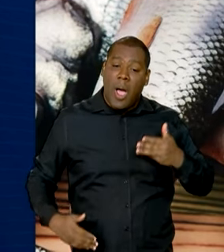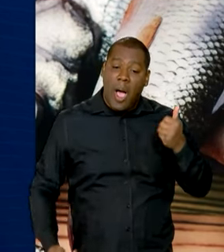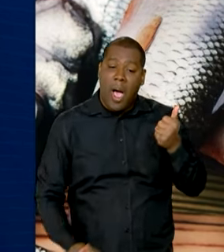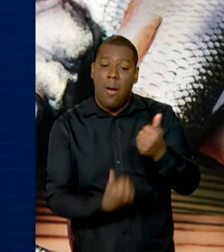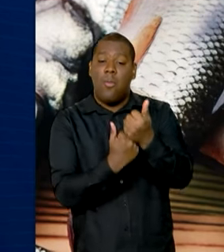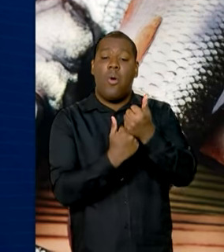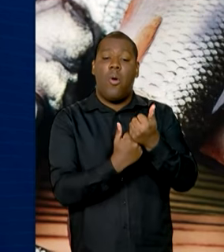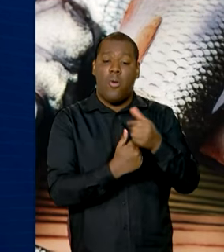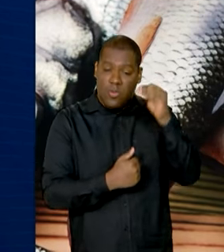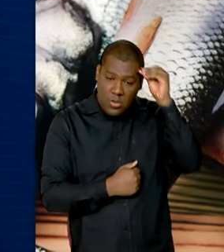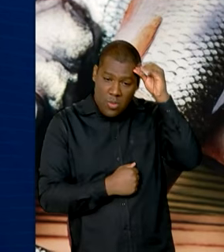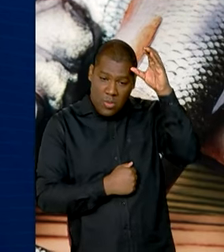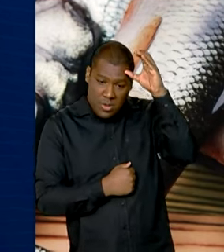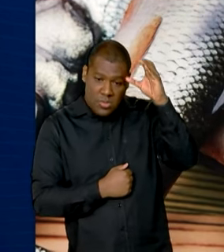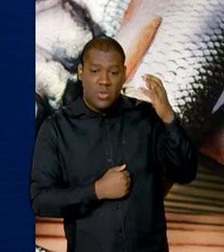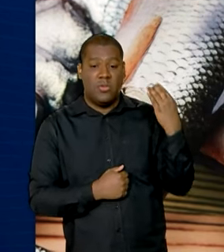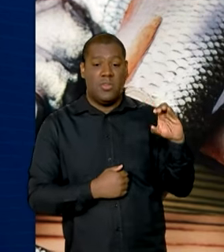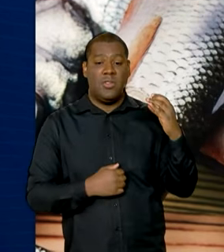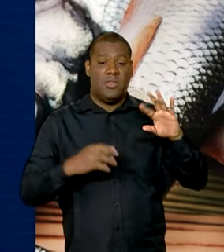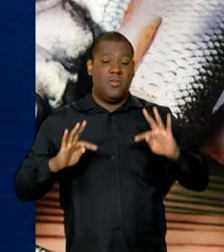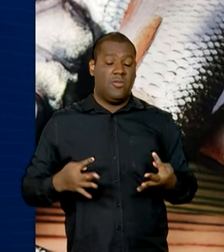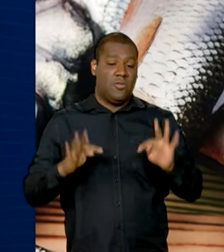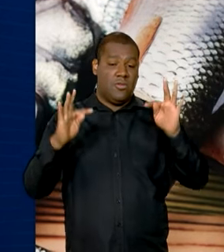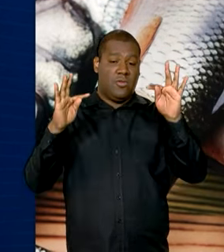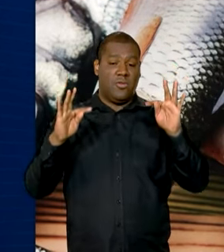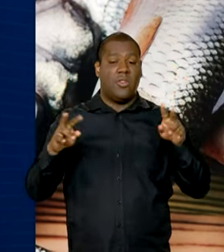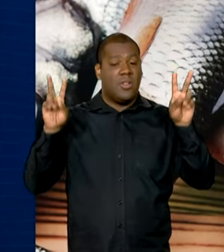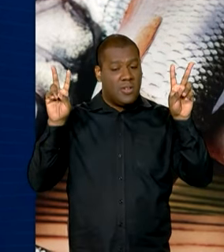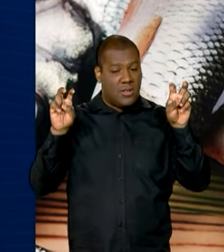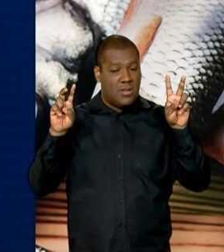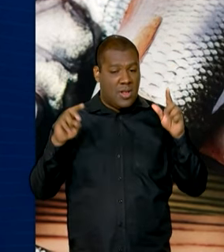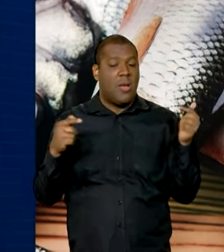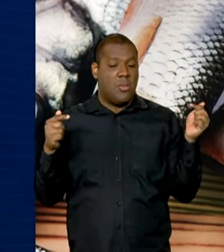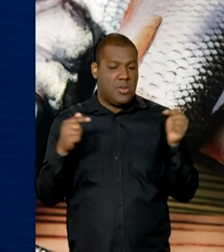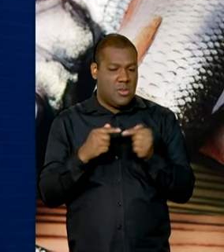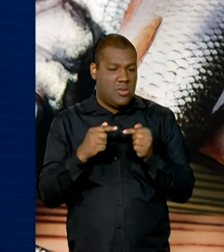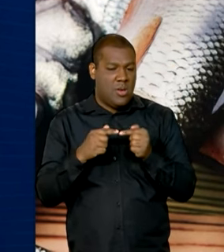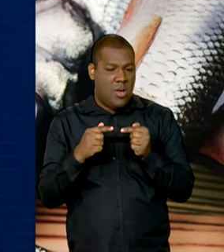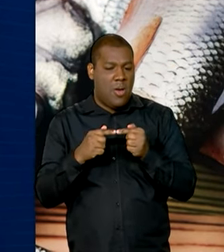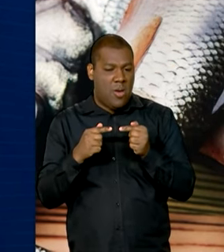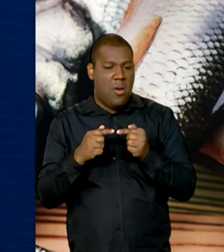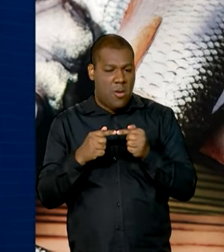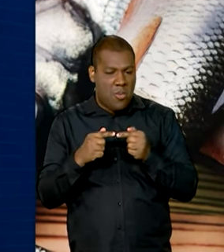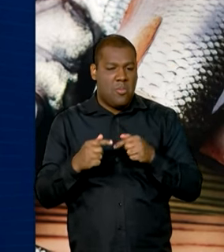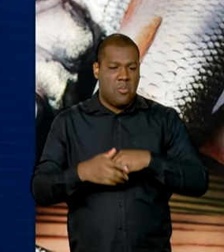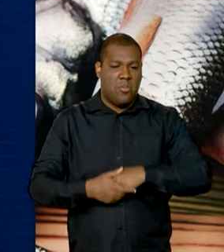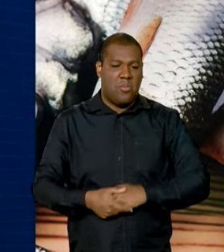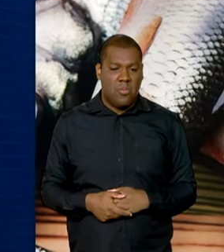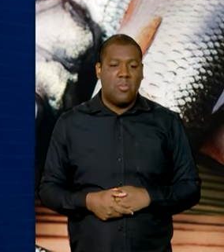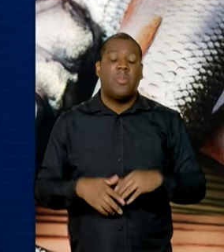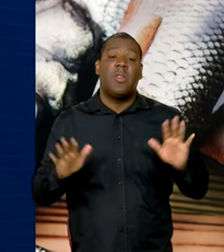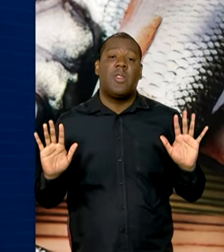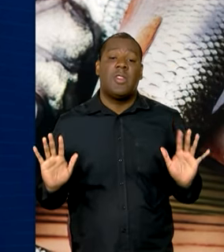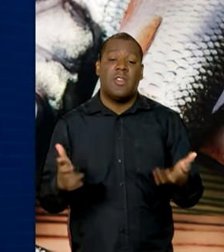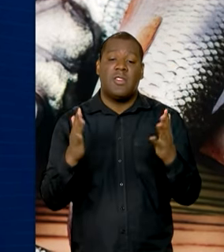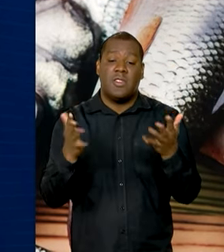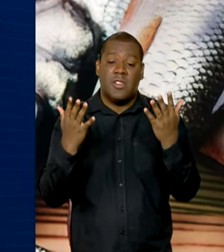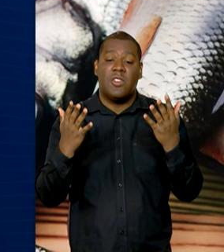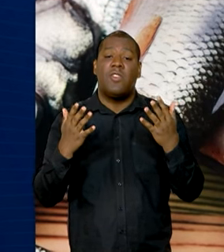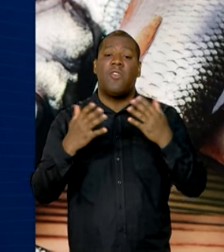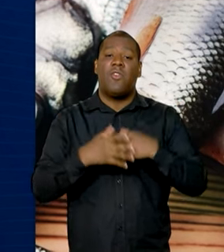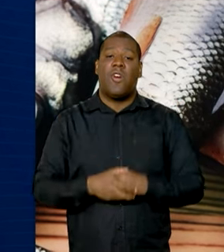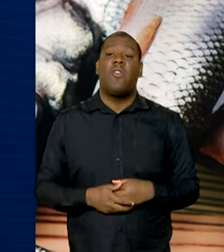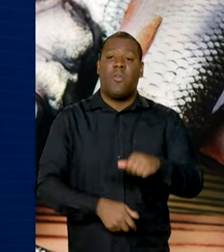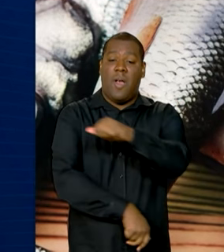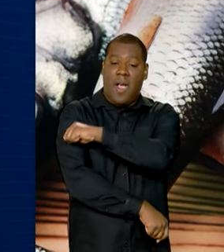e tecnológico em temas ligados às realidades locais. O incentivo à formação de novos